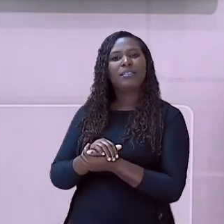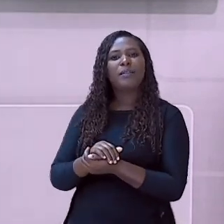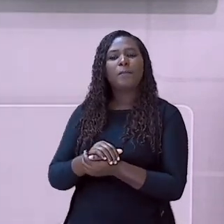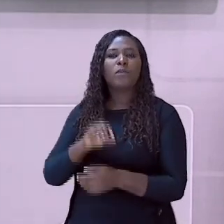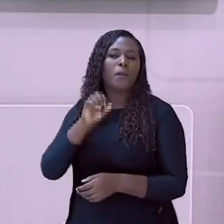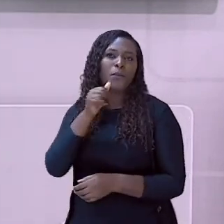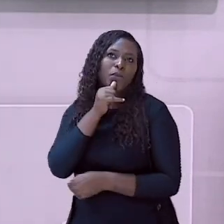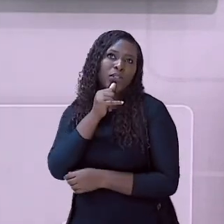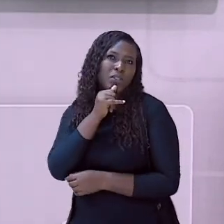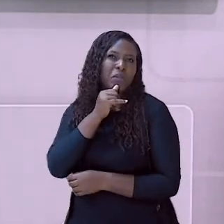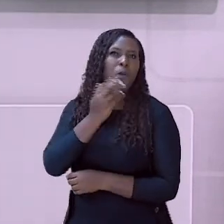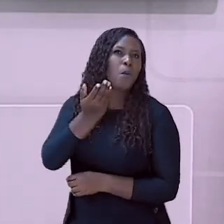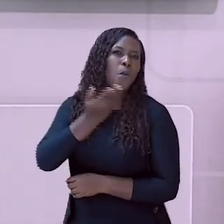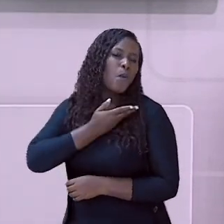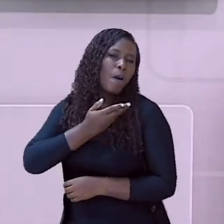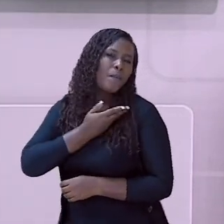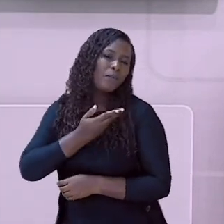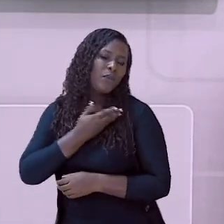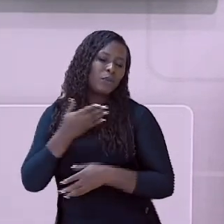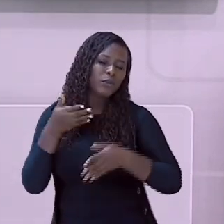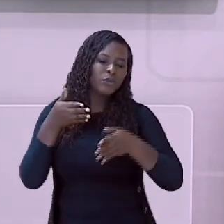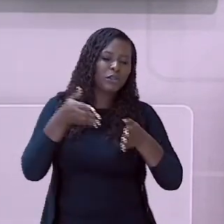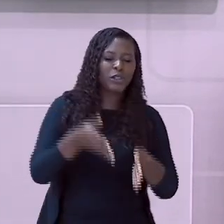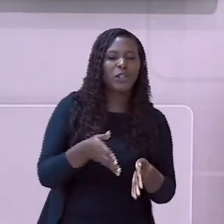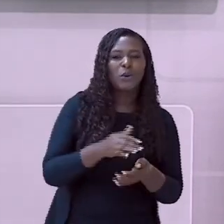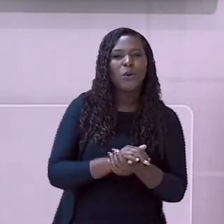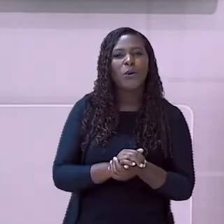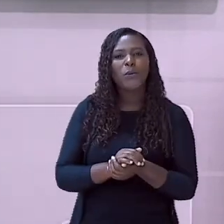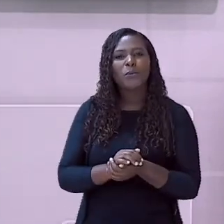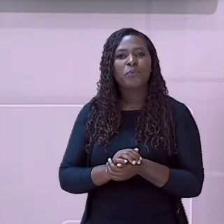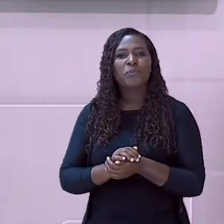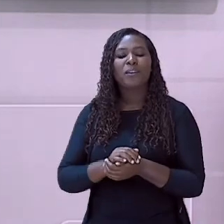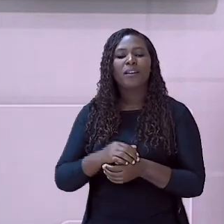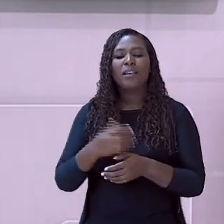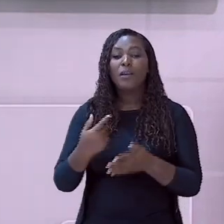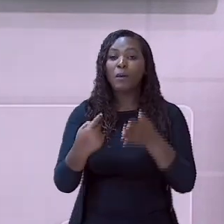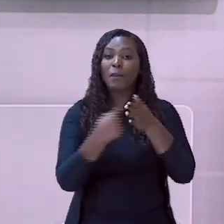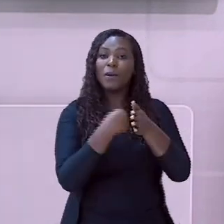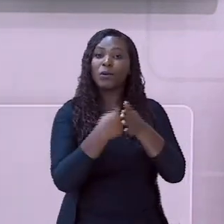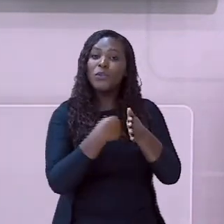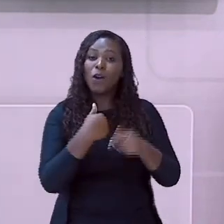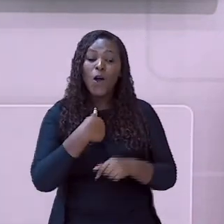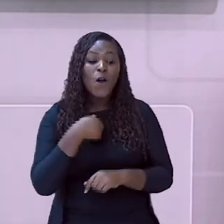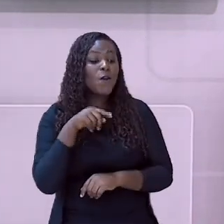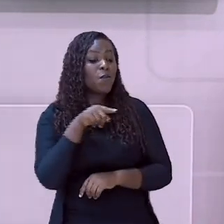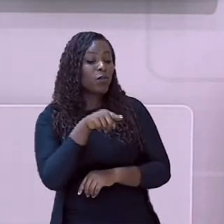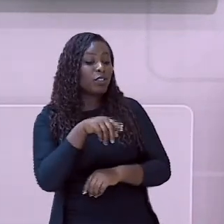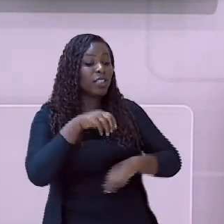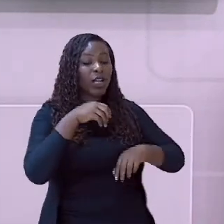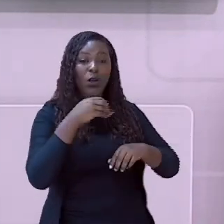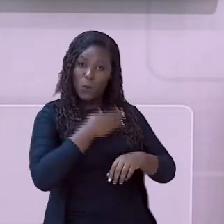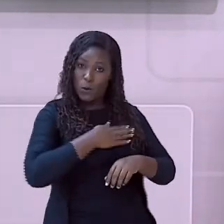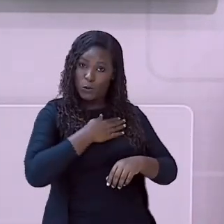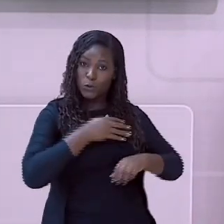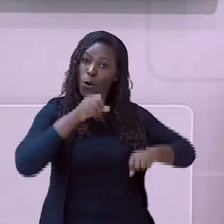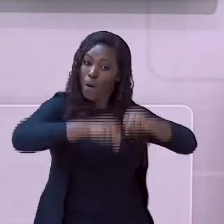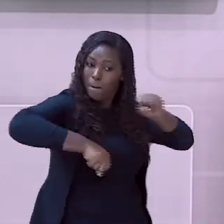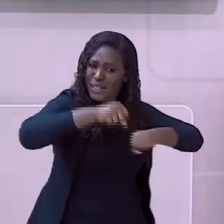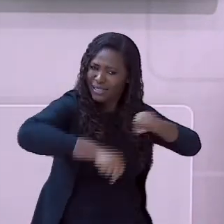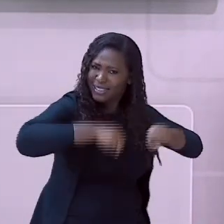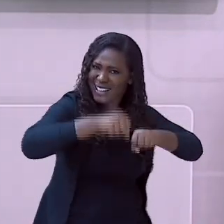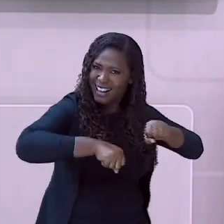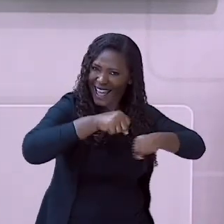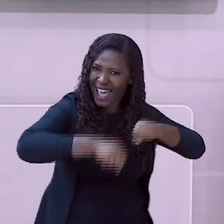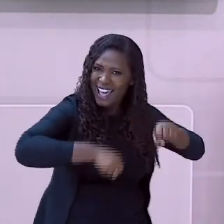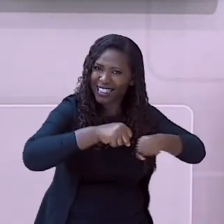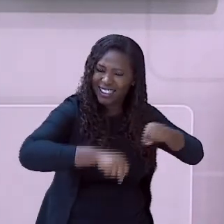amigo chegou e quer saber se eu gostei de andar de bicicleta. E aí, você gostou de andar na bicicleta? Como é que foi? Como é que